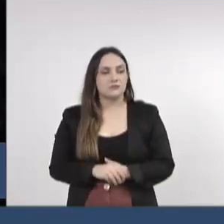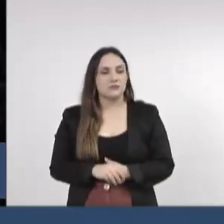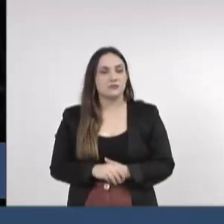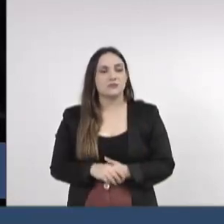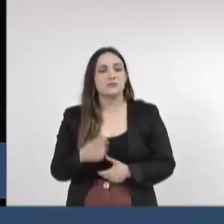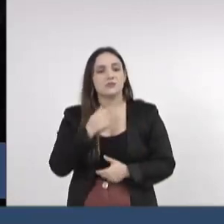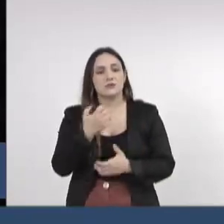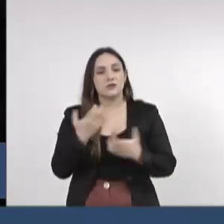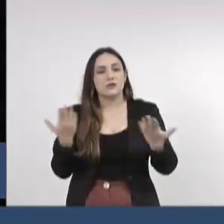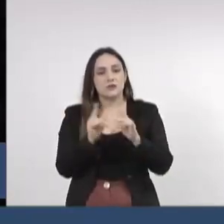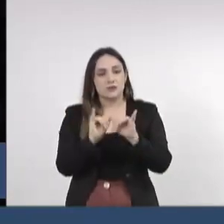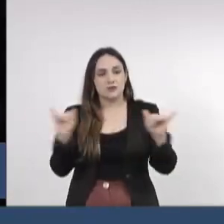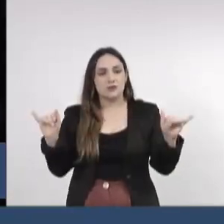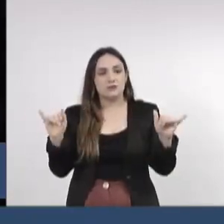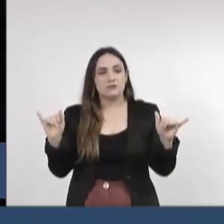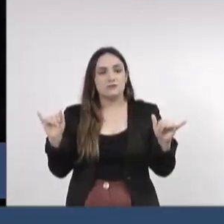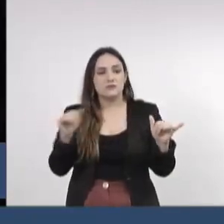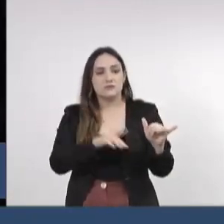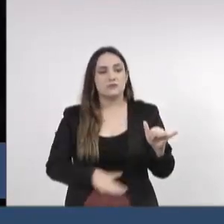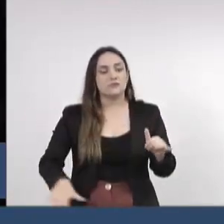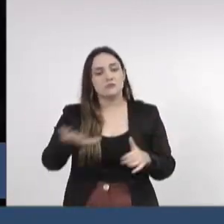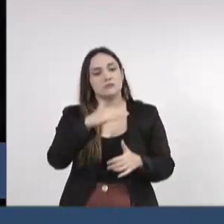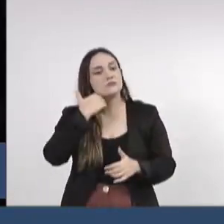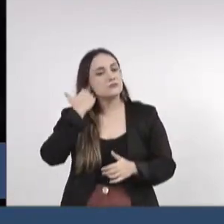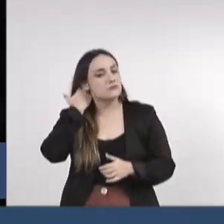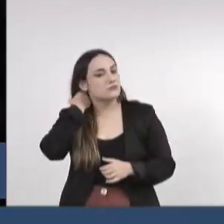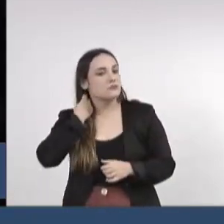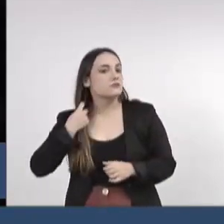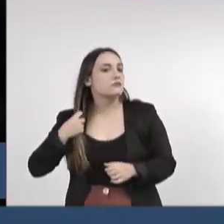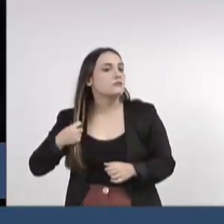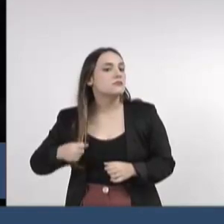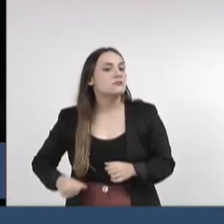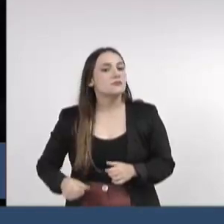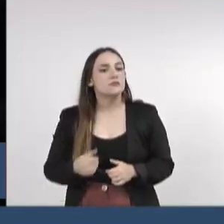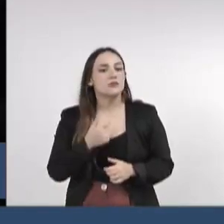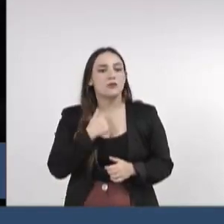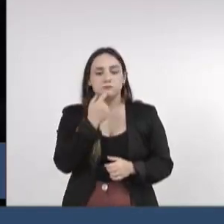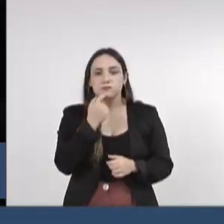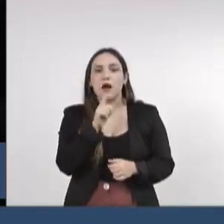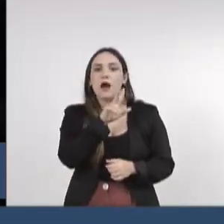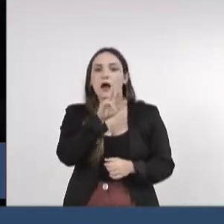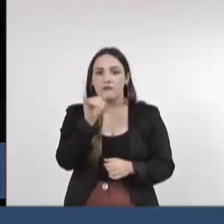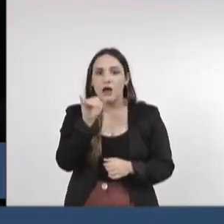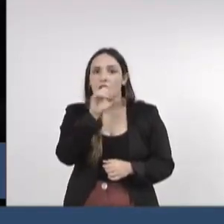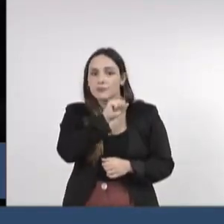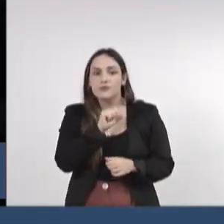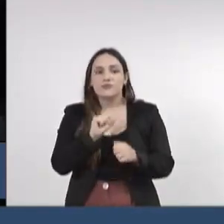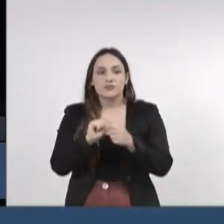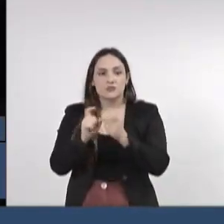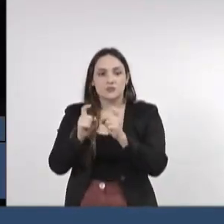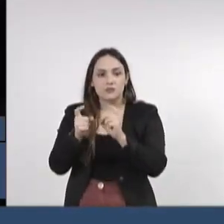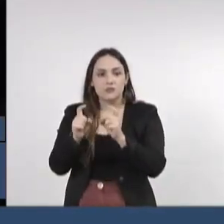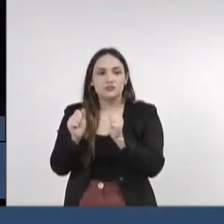pelo pronunciamento corajoso que faz nesta manhã de quinta-feira aqui na Assembleia